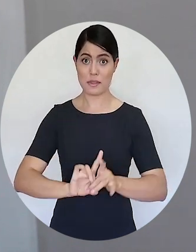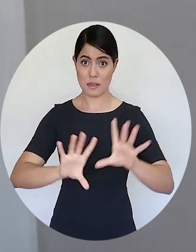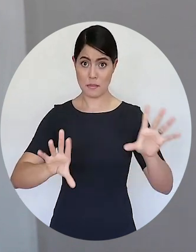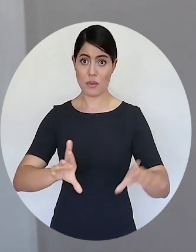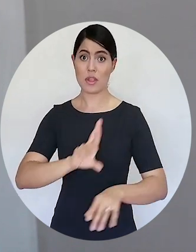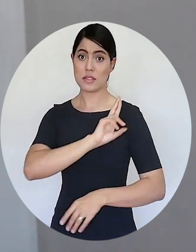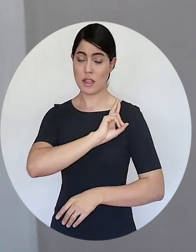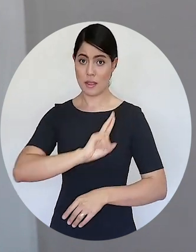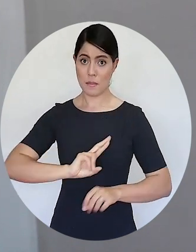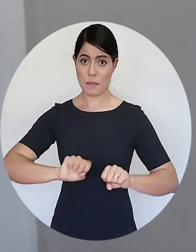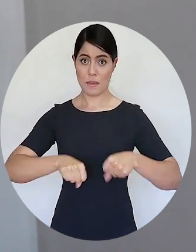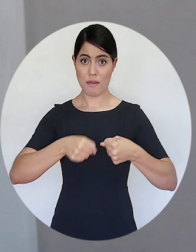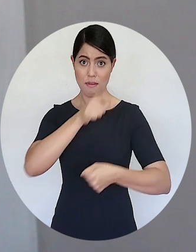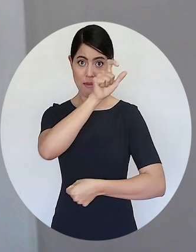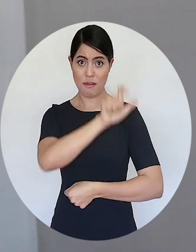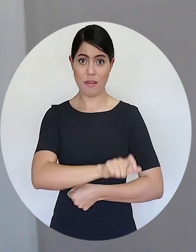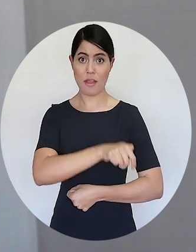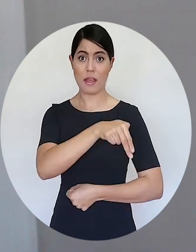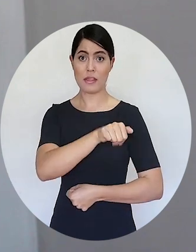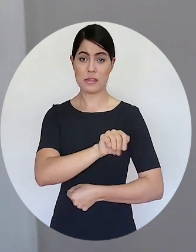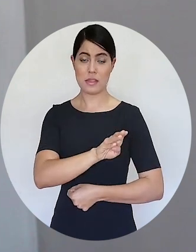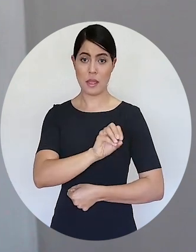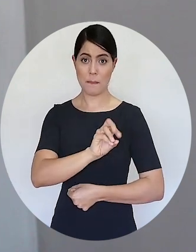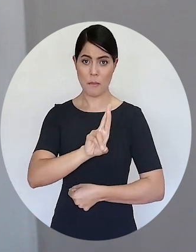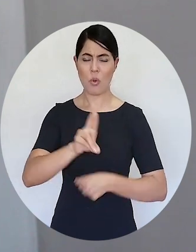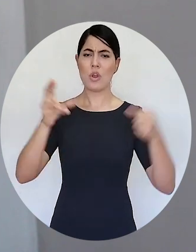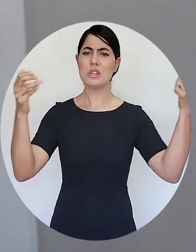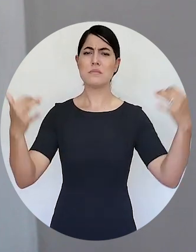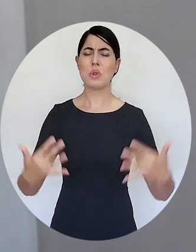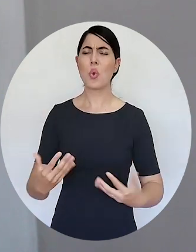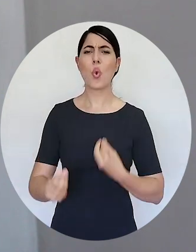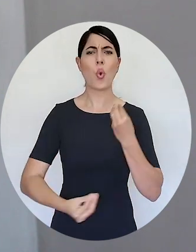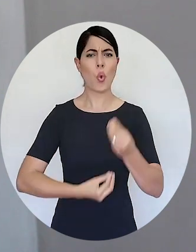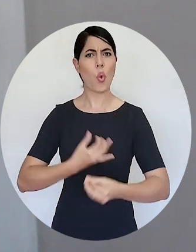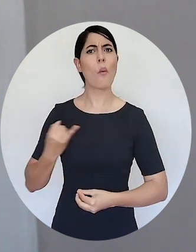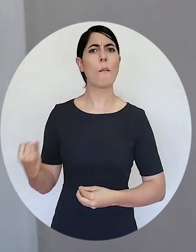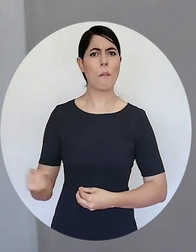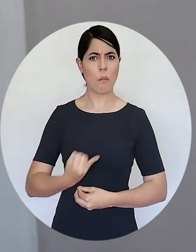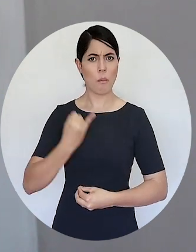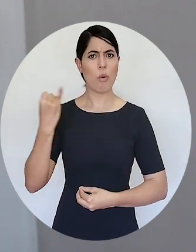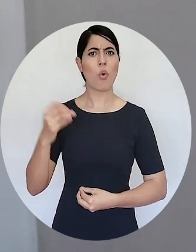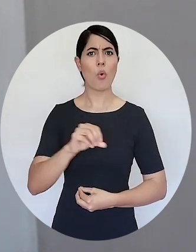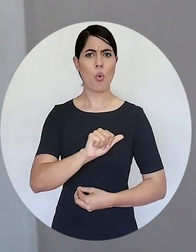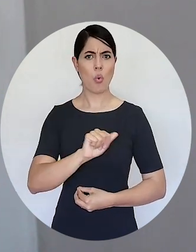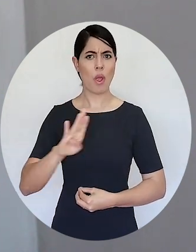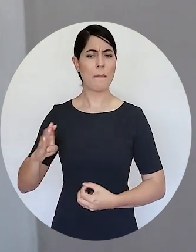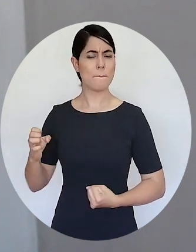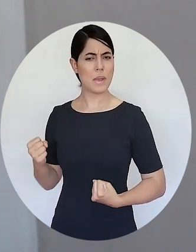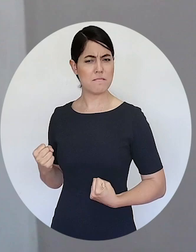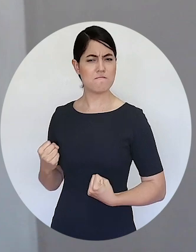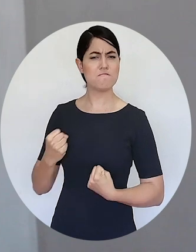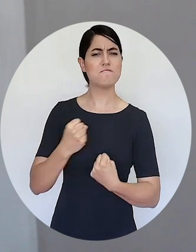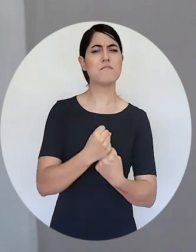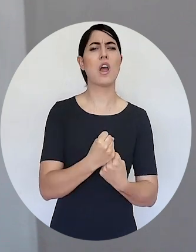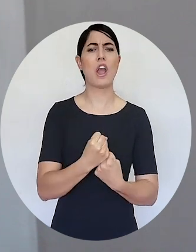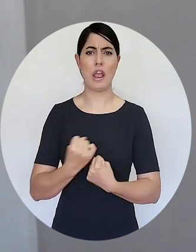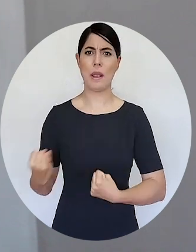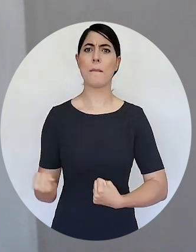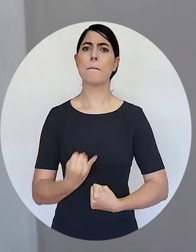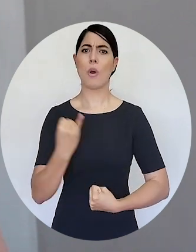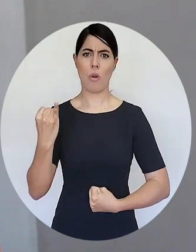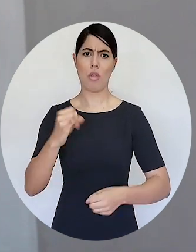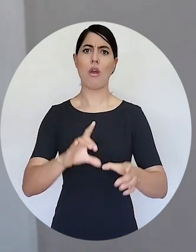e da Democracia, Nabor Bulhões, ressaltou que a Ordem dos Advogados do Brasil é um braço institucional